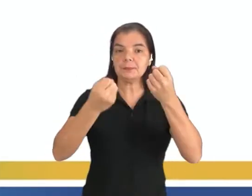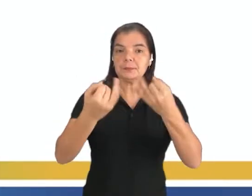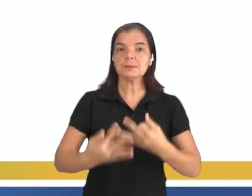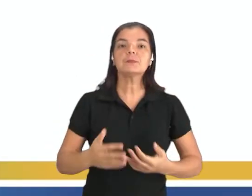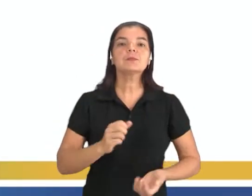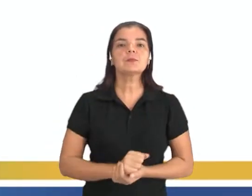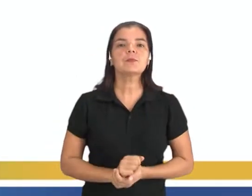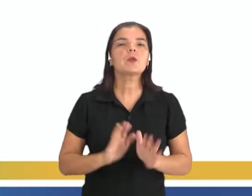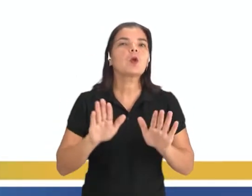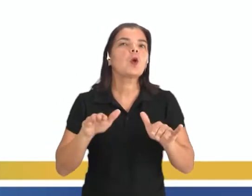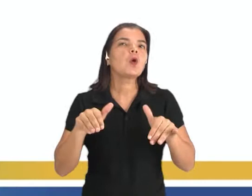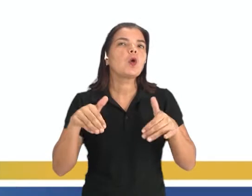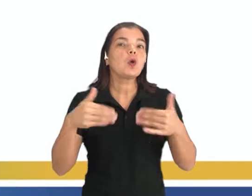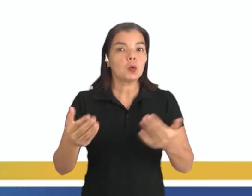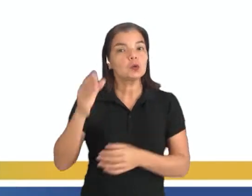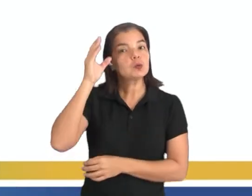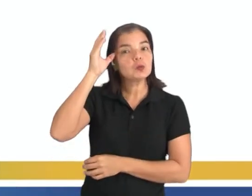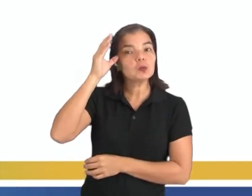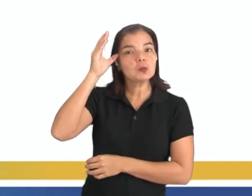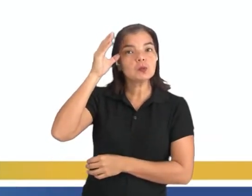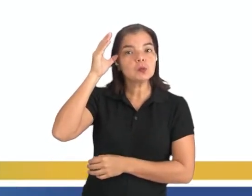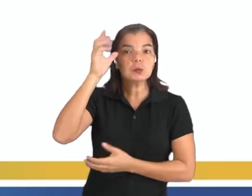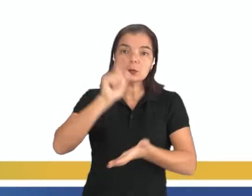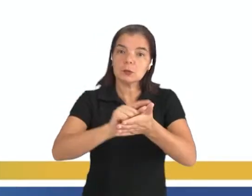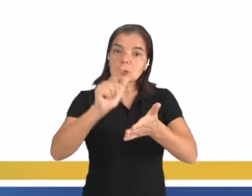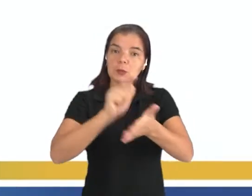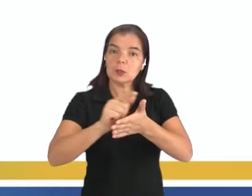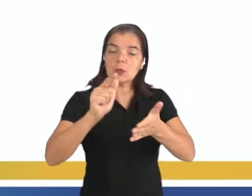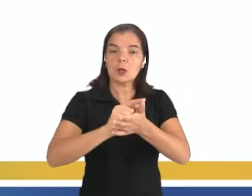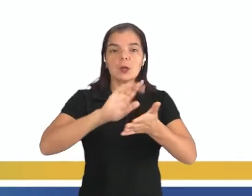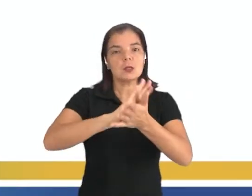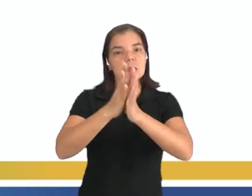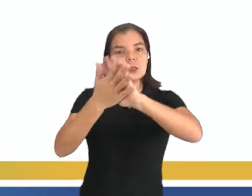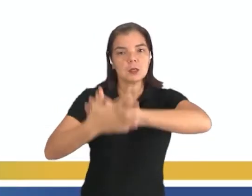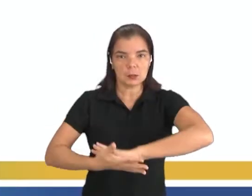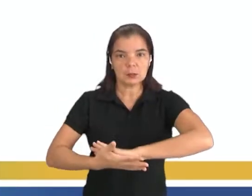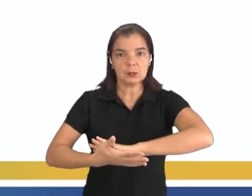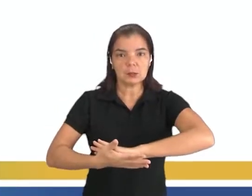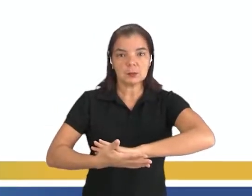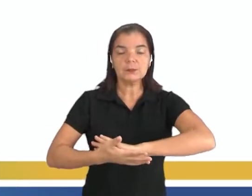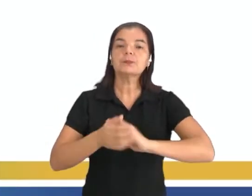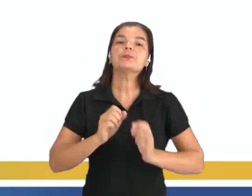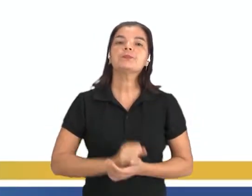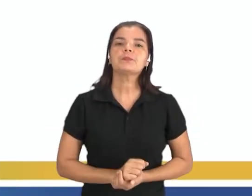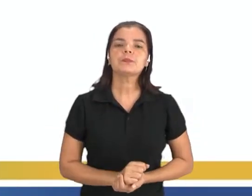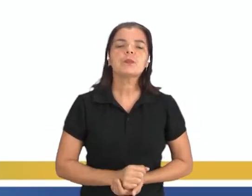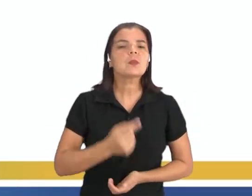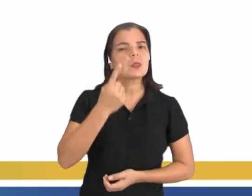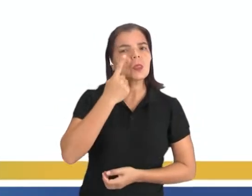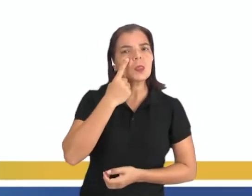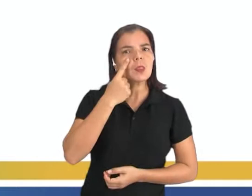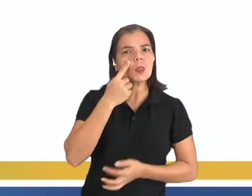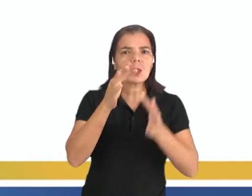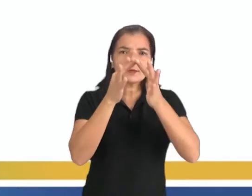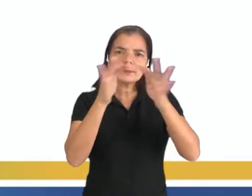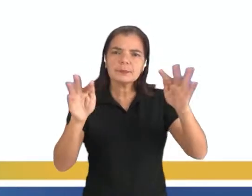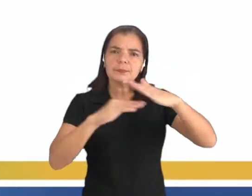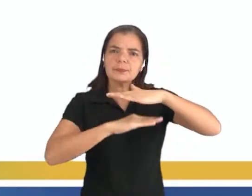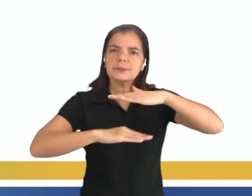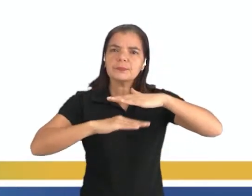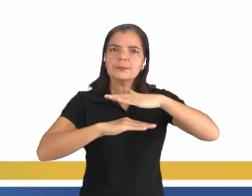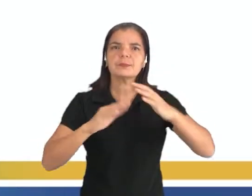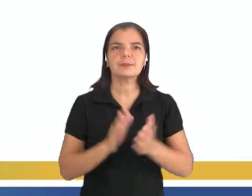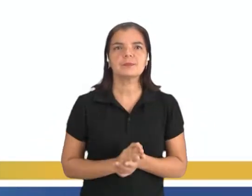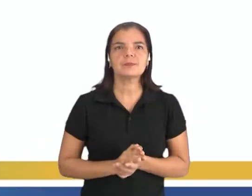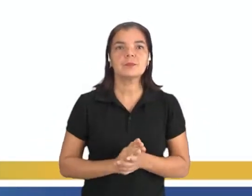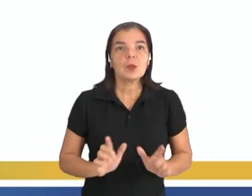assim: conscientizar, limpar e erradicar, acabar. Vamos observar a frase ali embaixo?